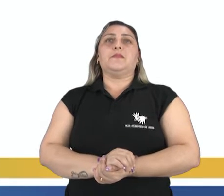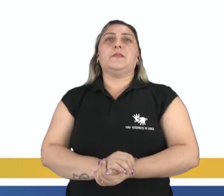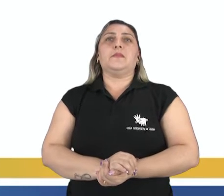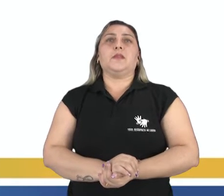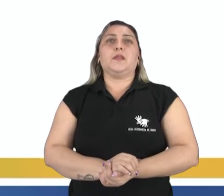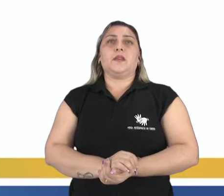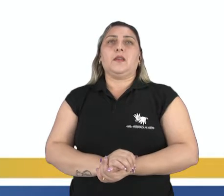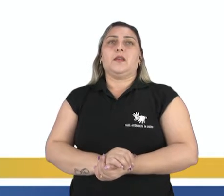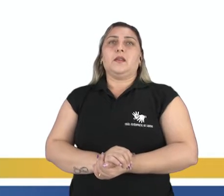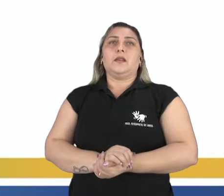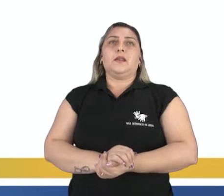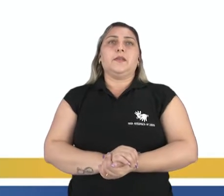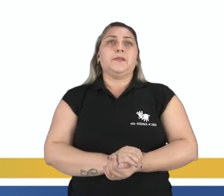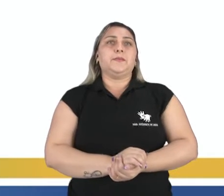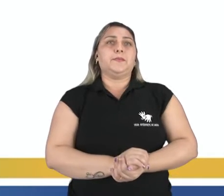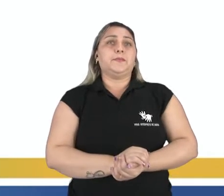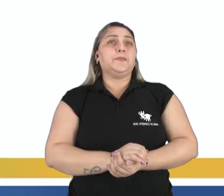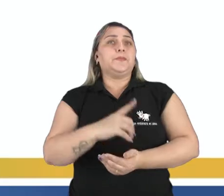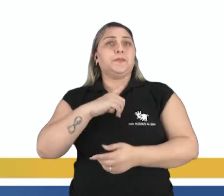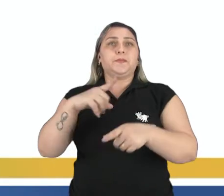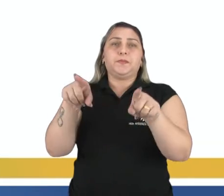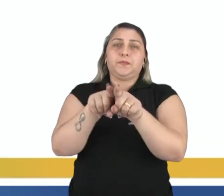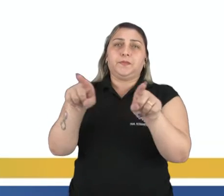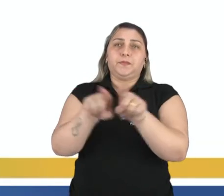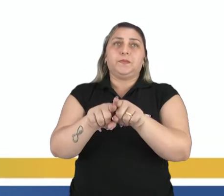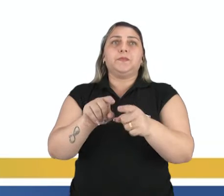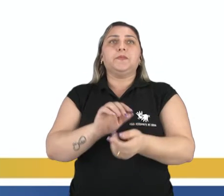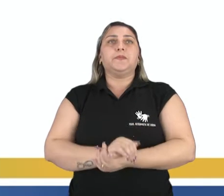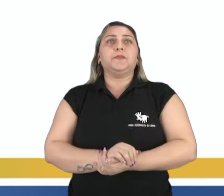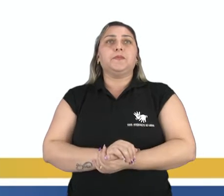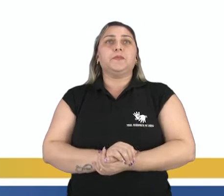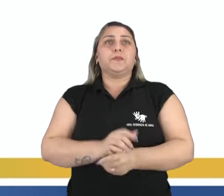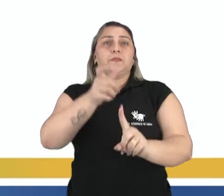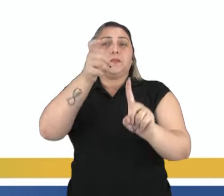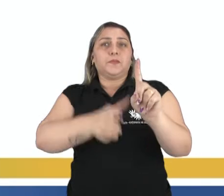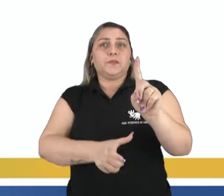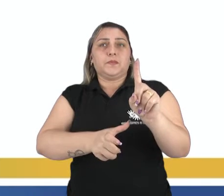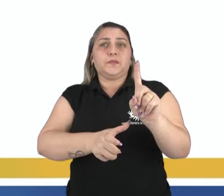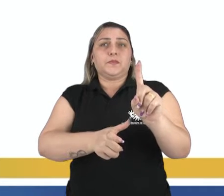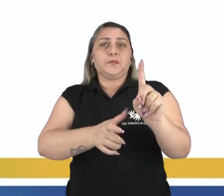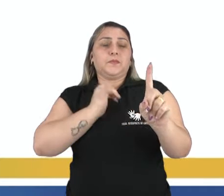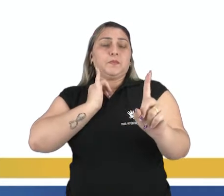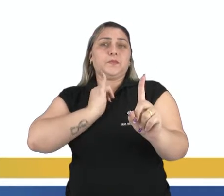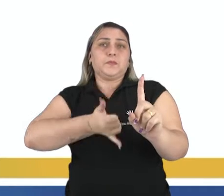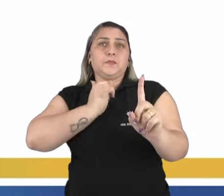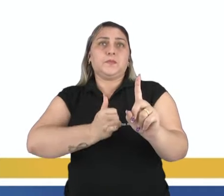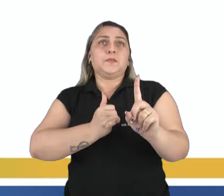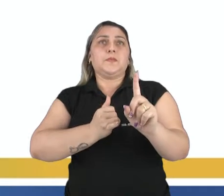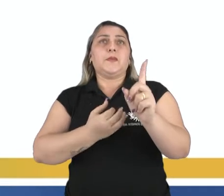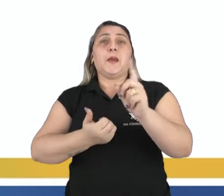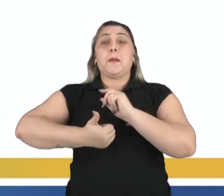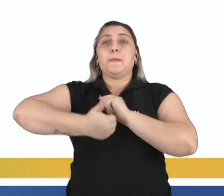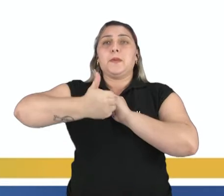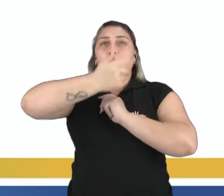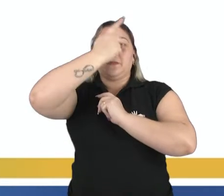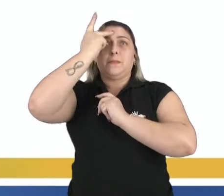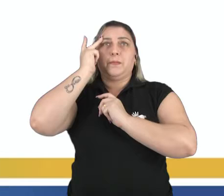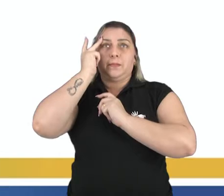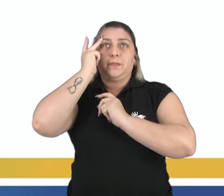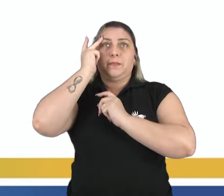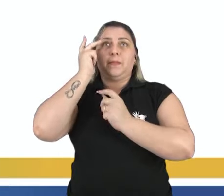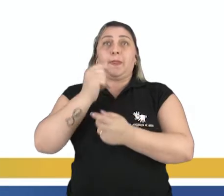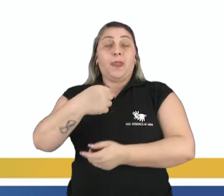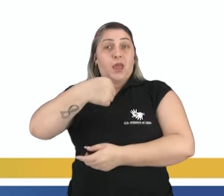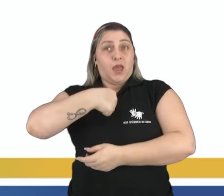tá? Nós temos também o narrador personagem, que ele aparece na primeira pessoa, por